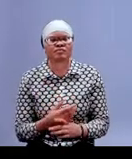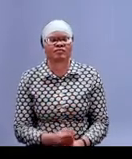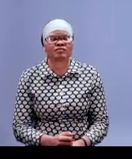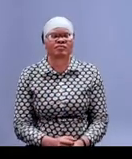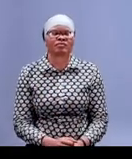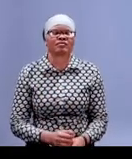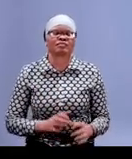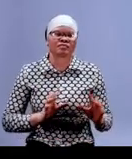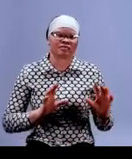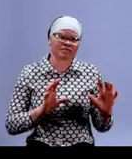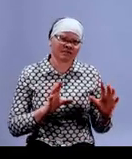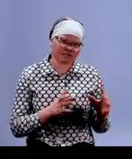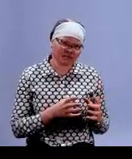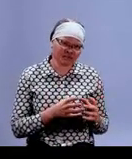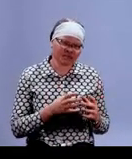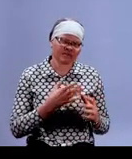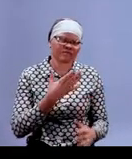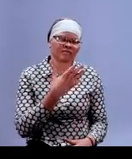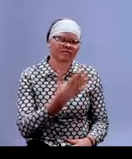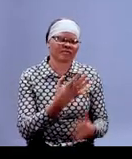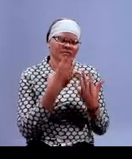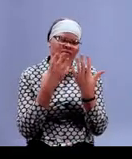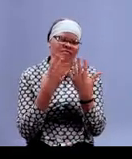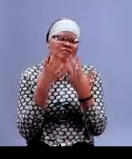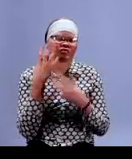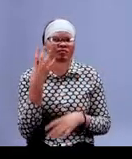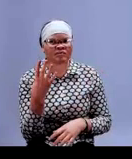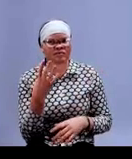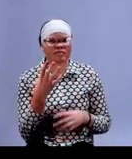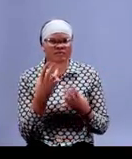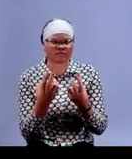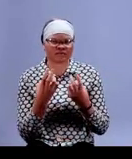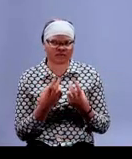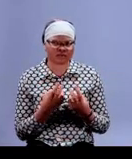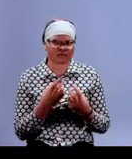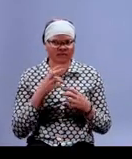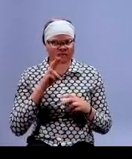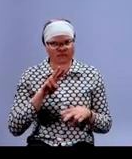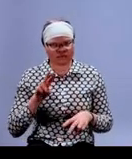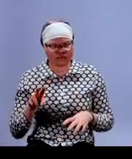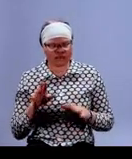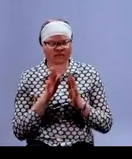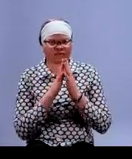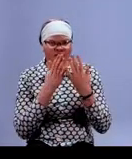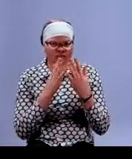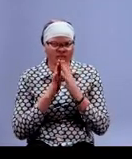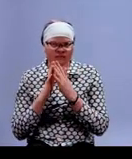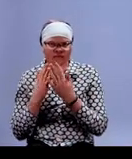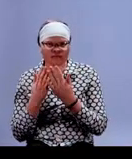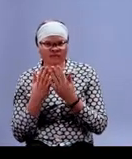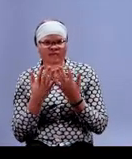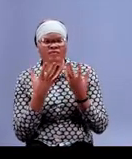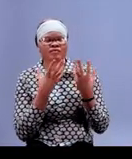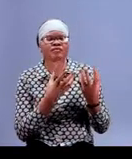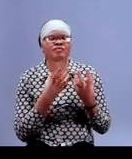atividade um grupo de 594 alunos de uma escola foi visitar a biblioteca por